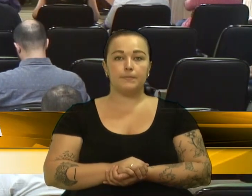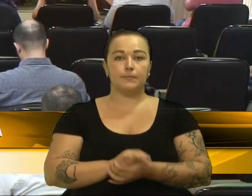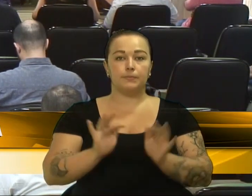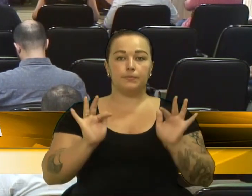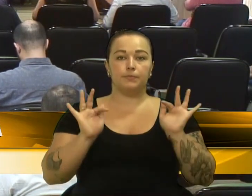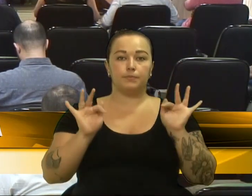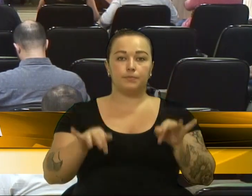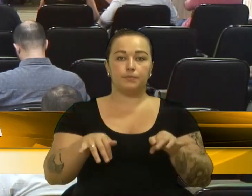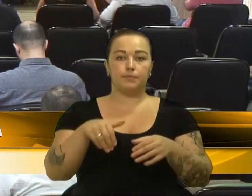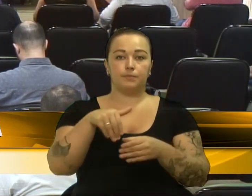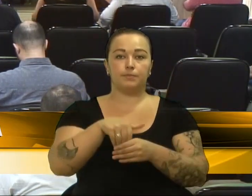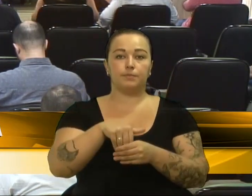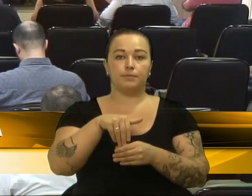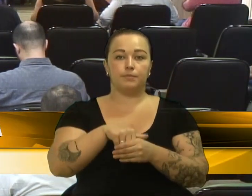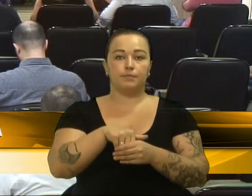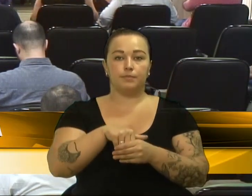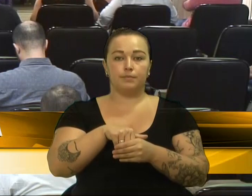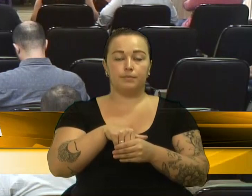Encerrada a votação,